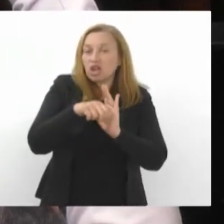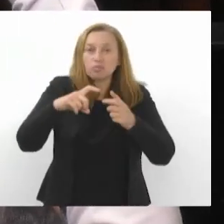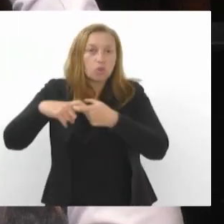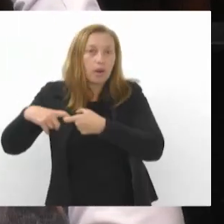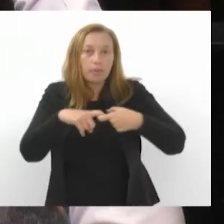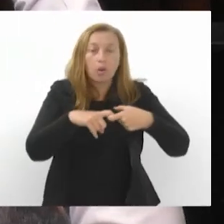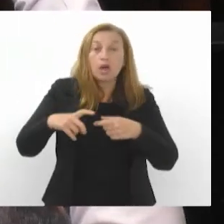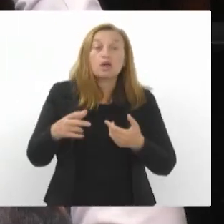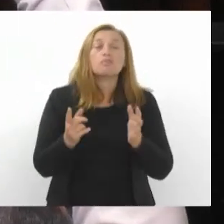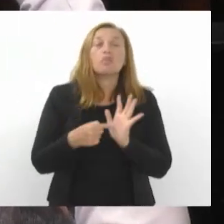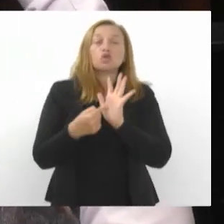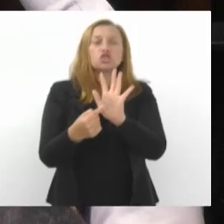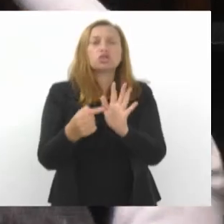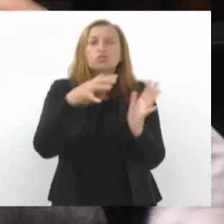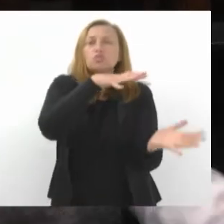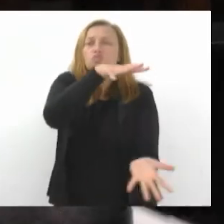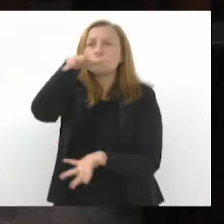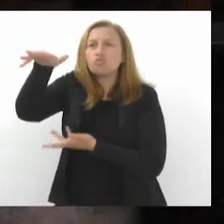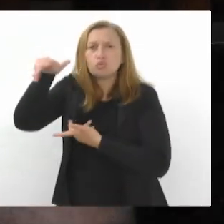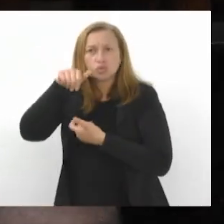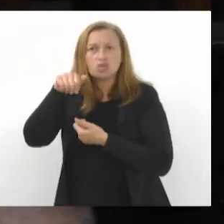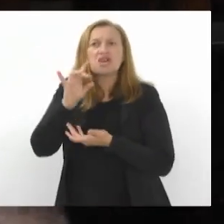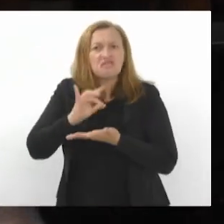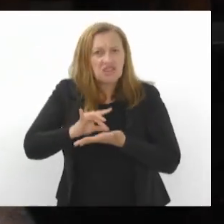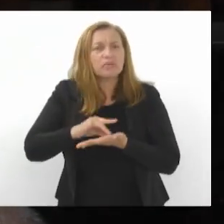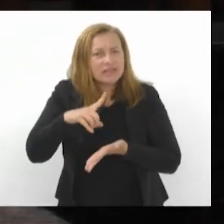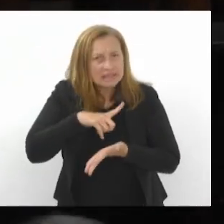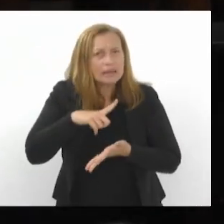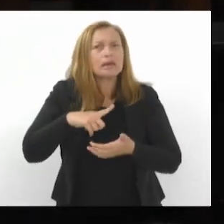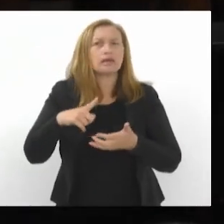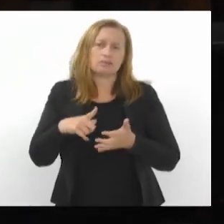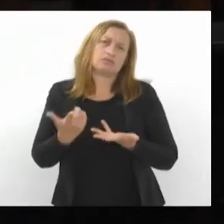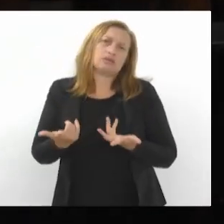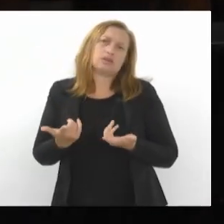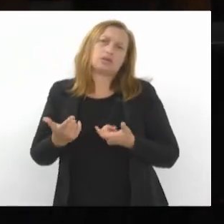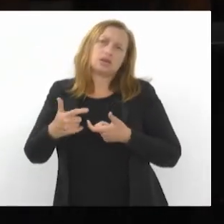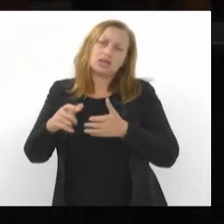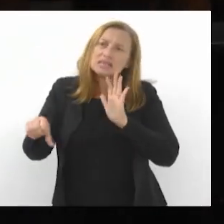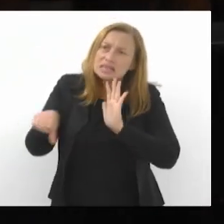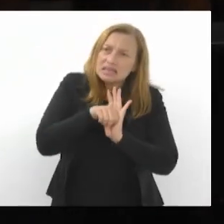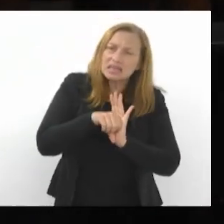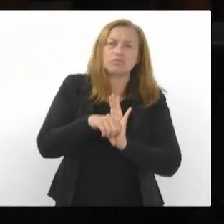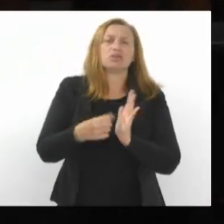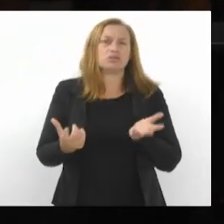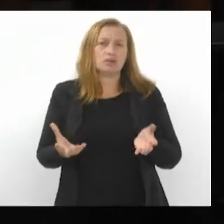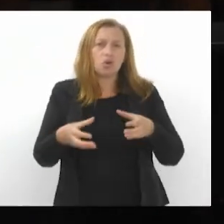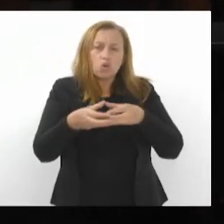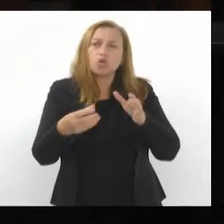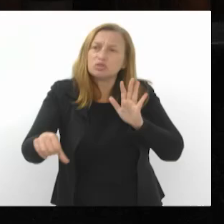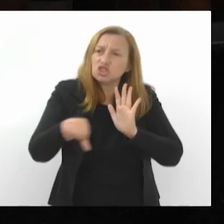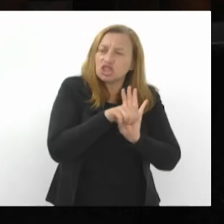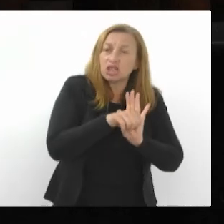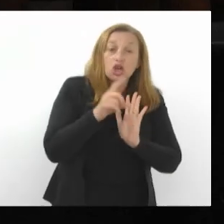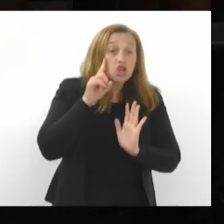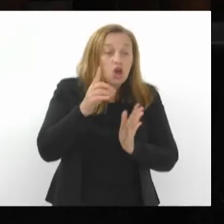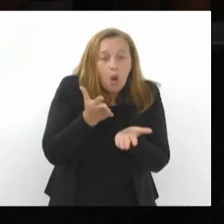mostramos ao mundo que realmente existe essa máfia. Um cartel que só visa